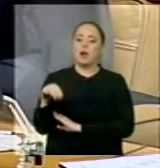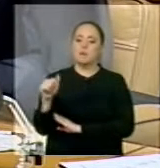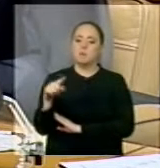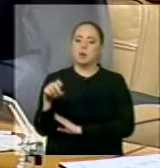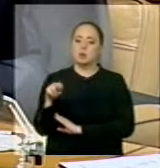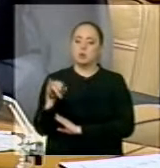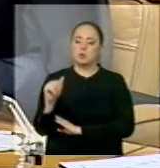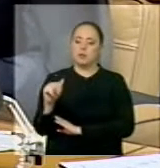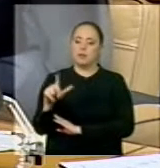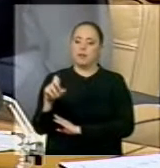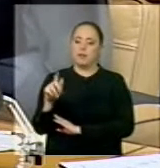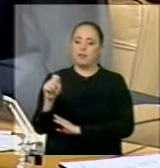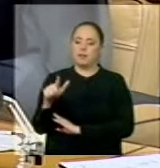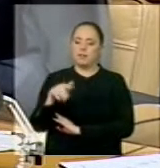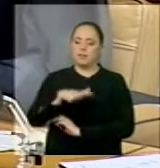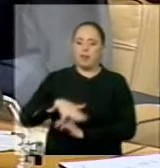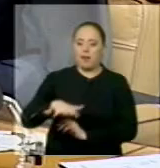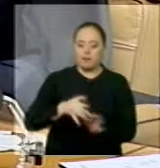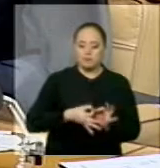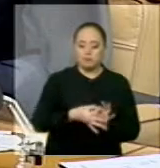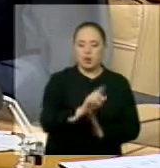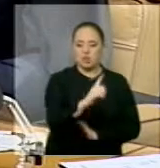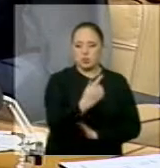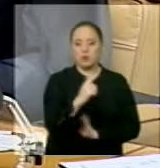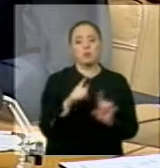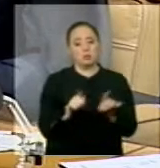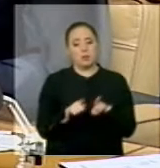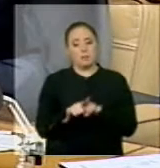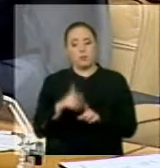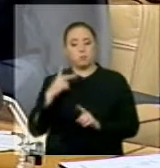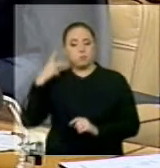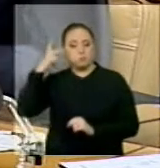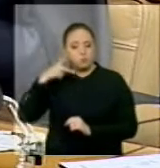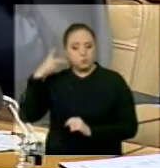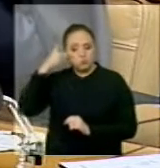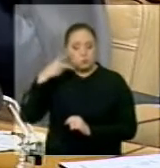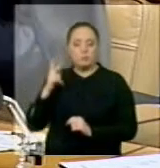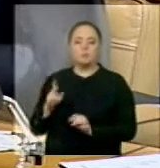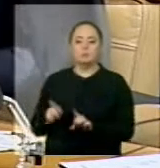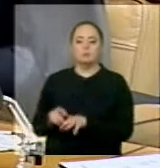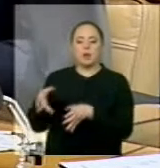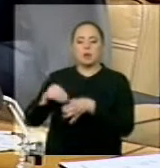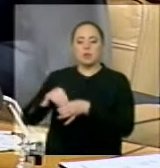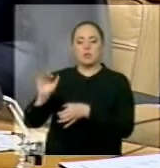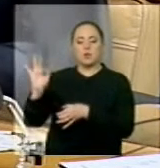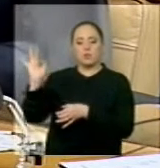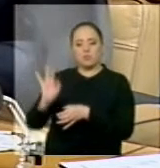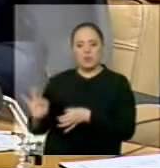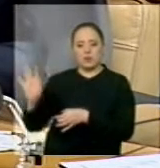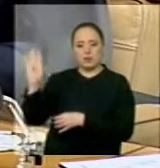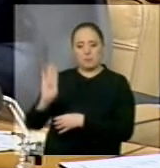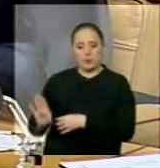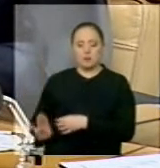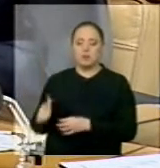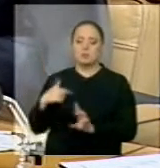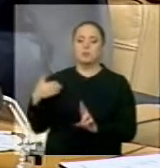constituição geográfica e também política na ambiência da Federação Brasileira, refiro-me aqui